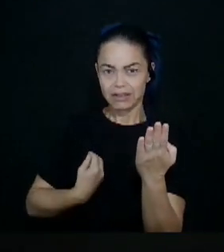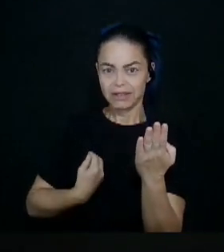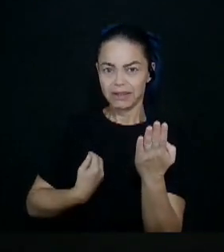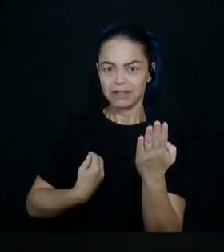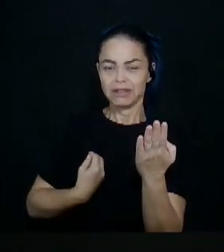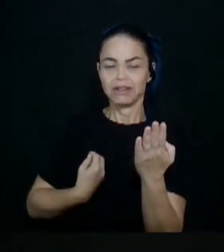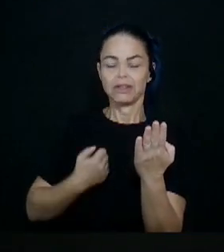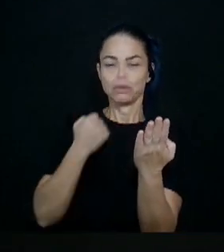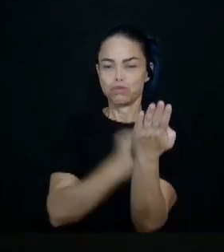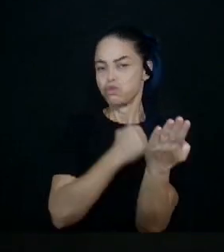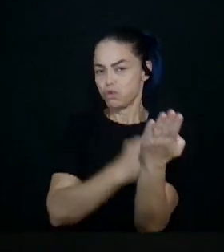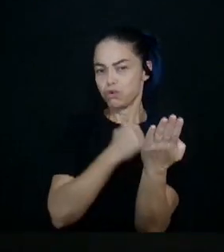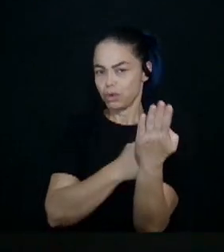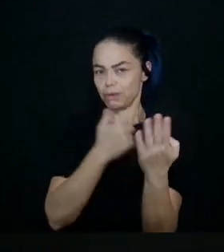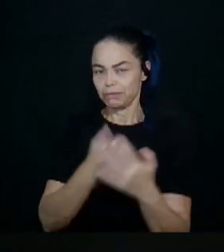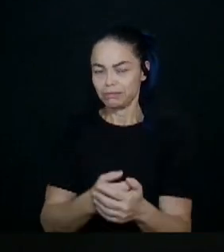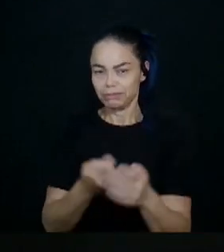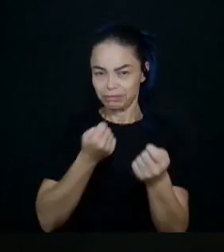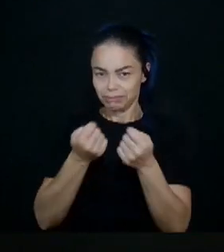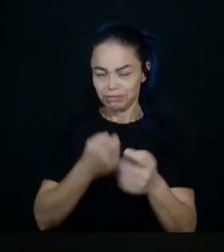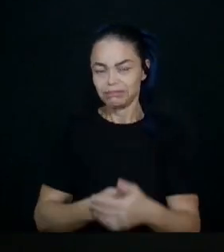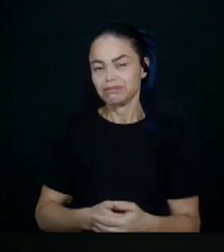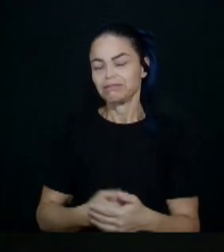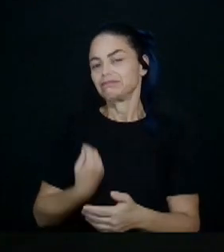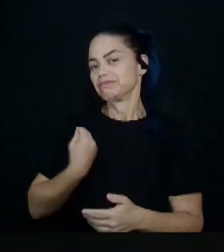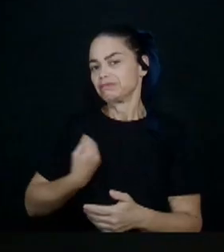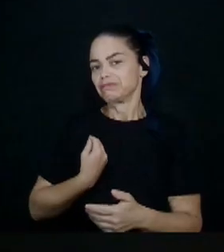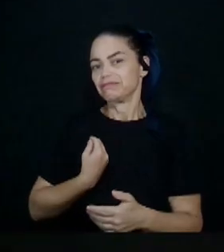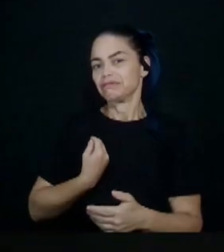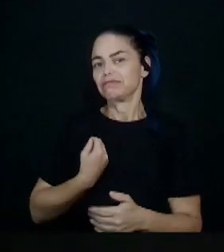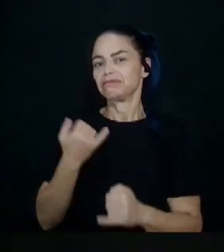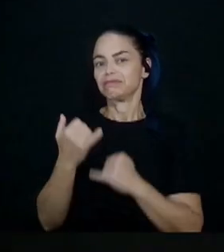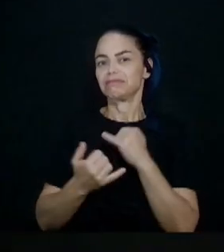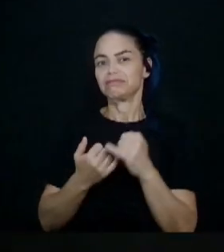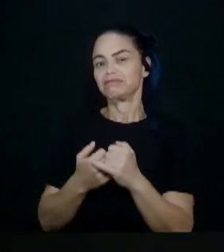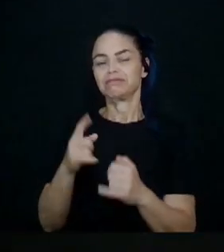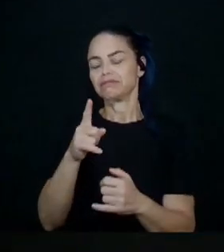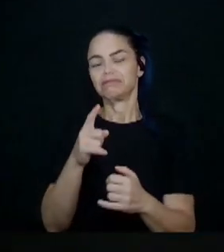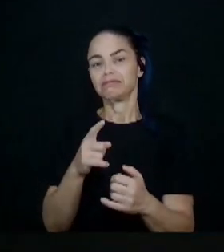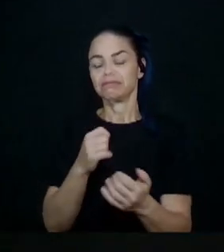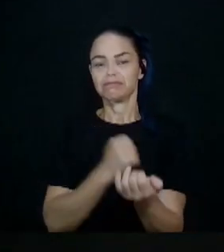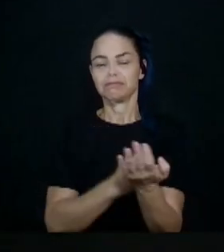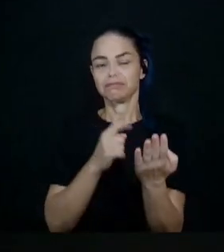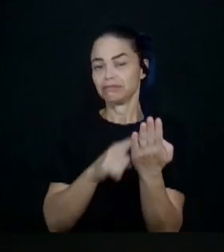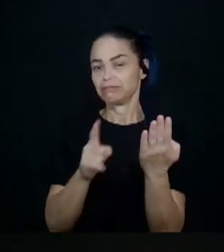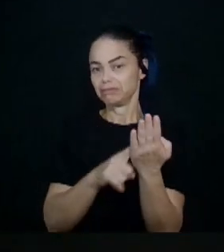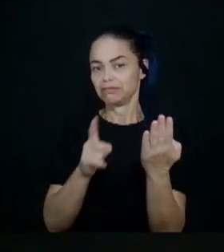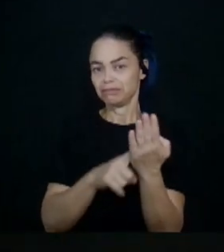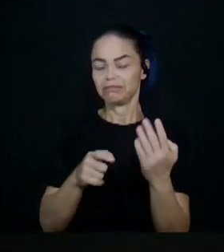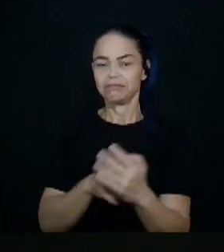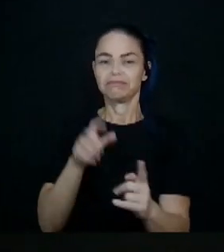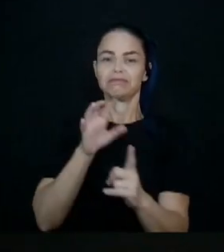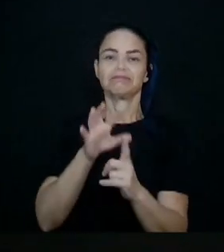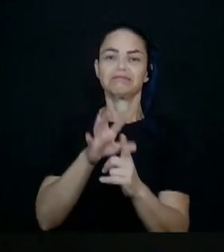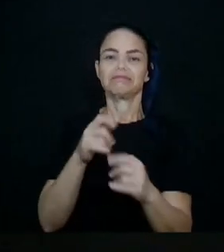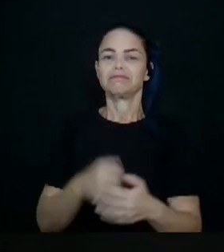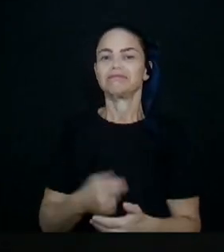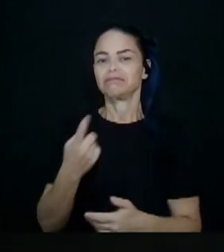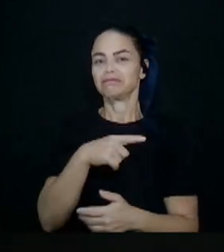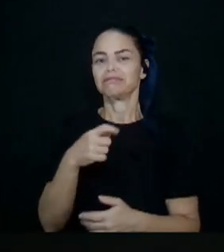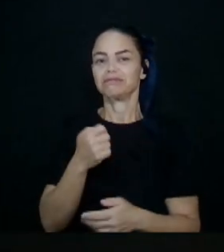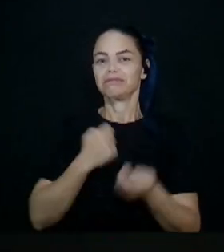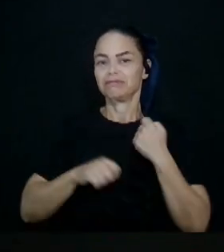ele? A gente vai discutir como viver na era digital sem ser refém das telas e também os impactos disso na nossa ansiedade